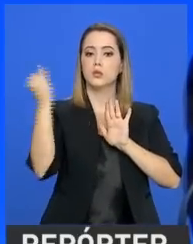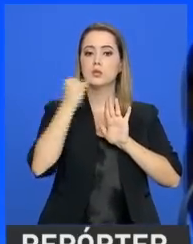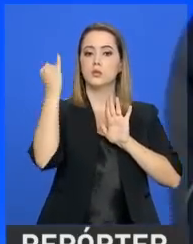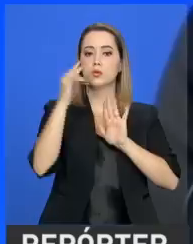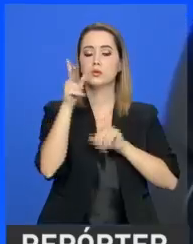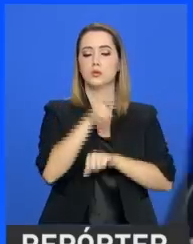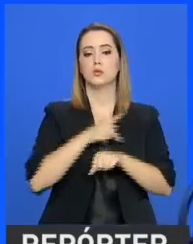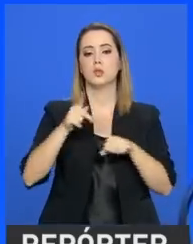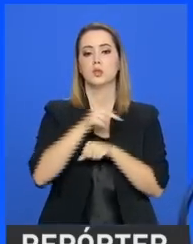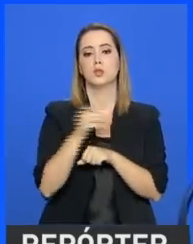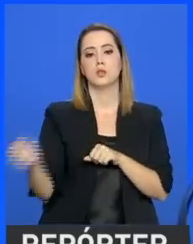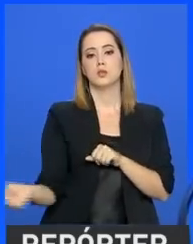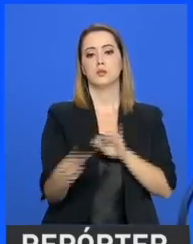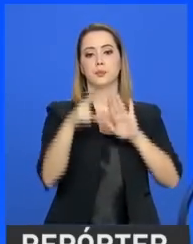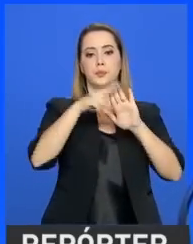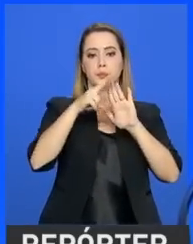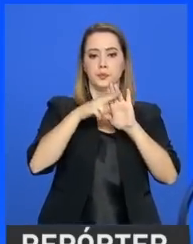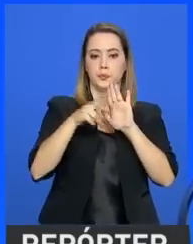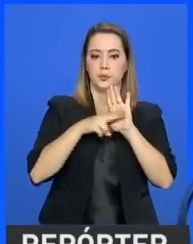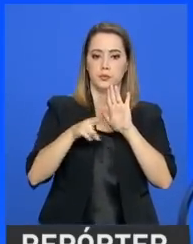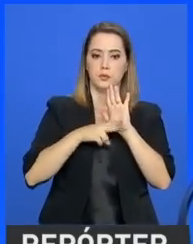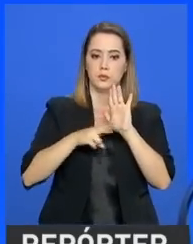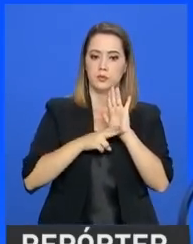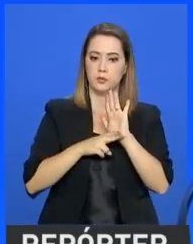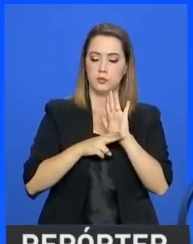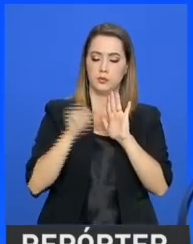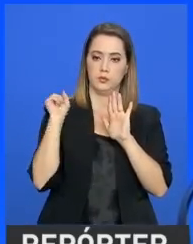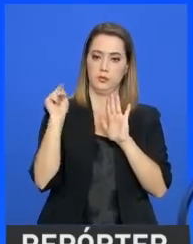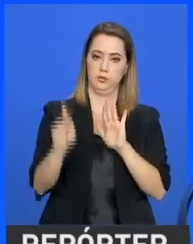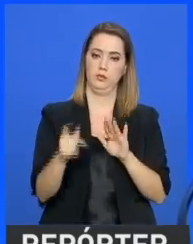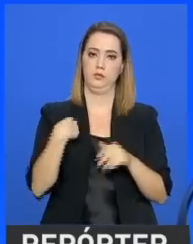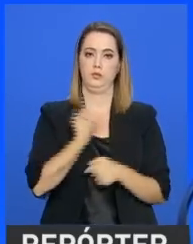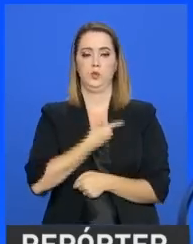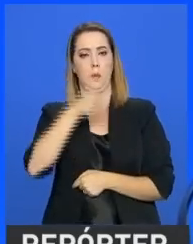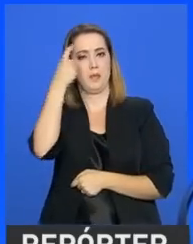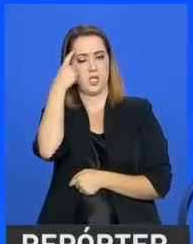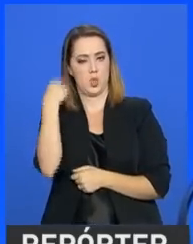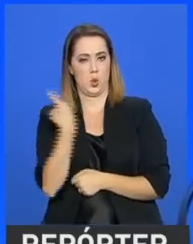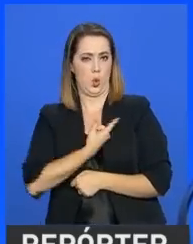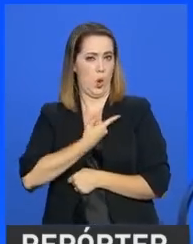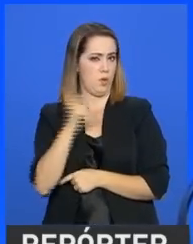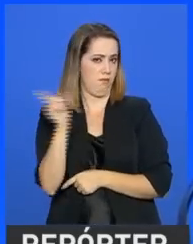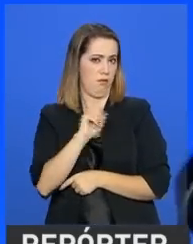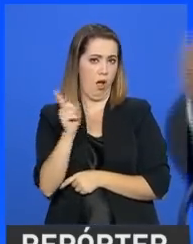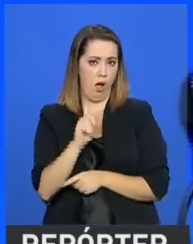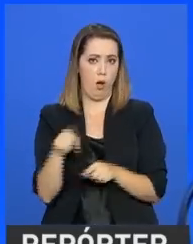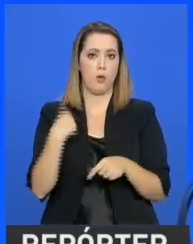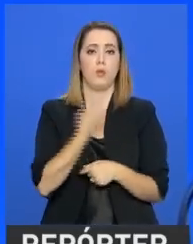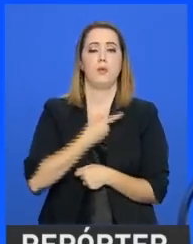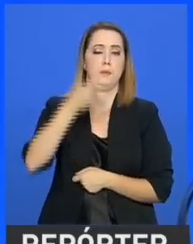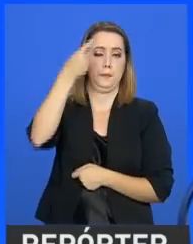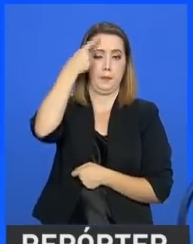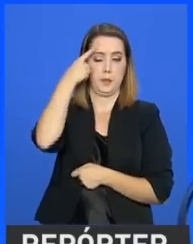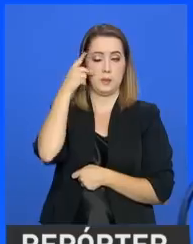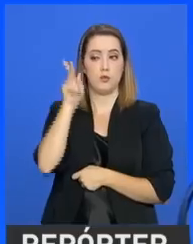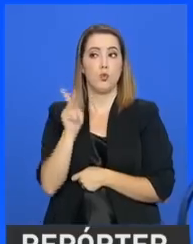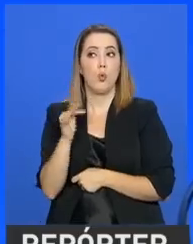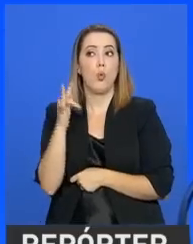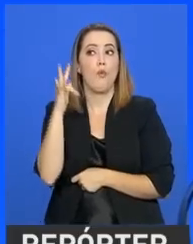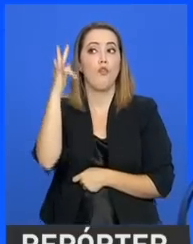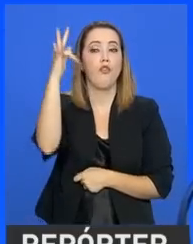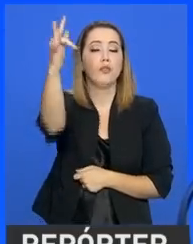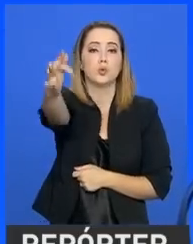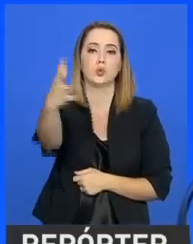país, que é uma reforma da Previdência Social. Nós não estamos pensando em nós estamos pensando naqueles que virão.